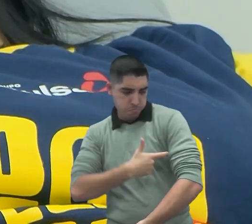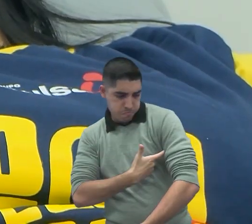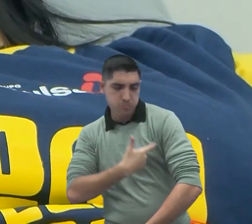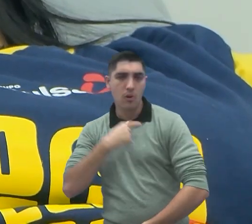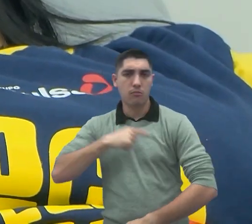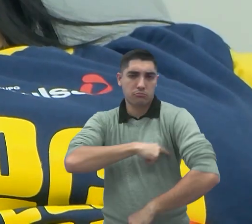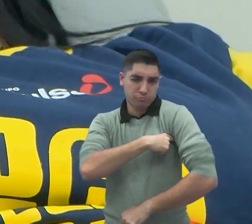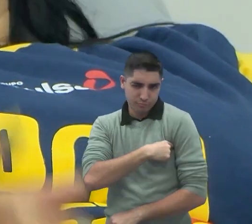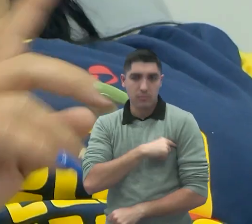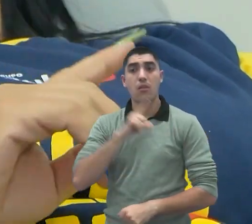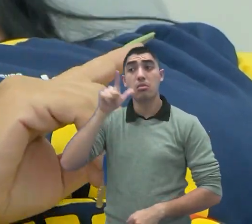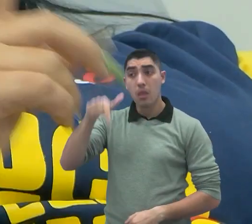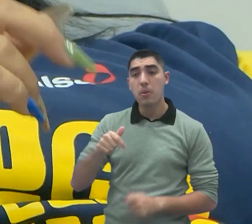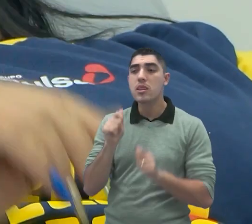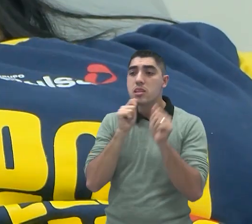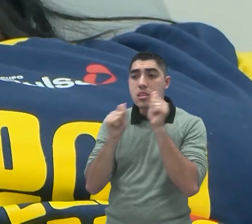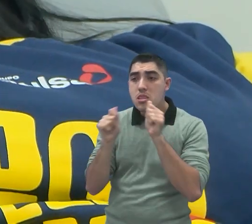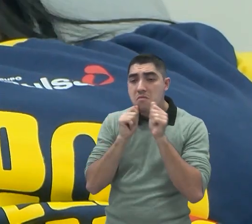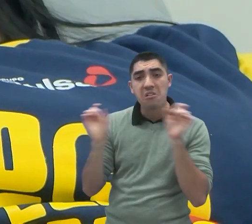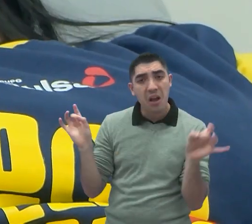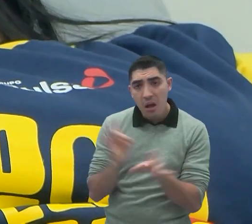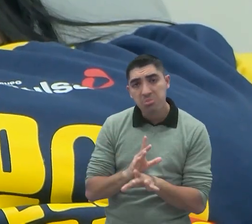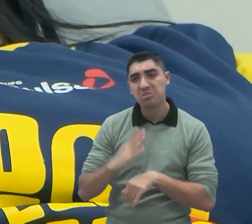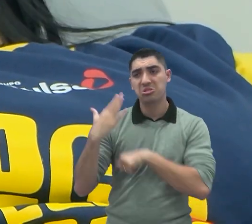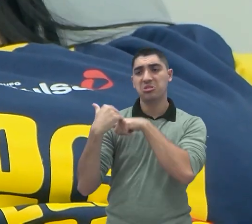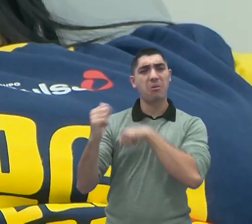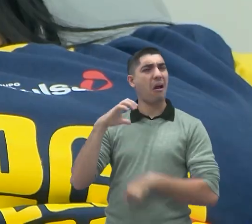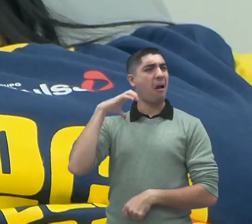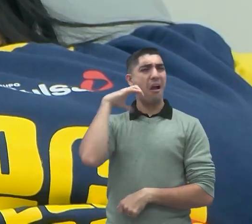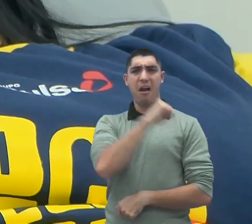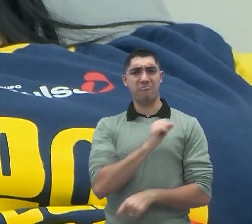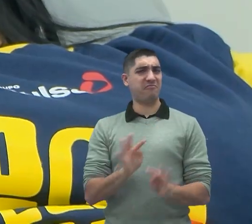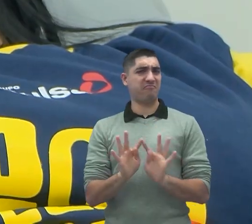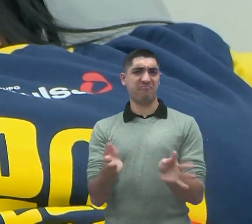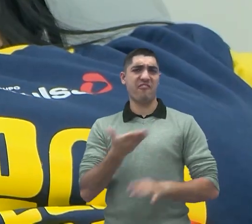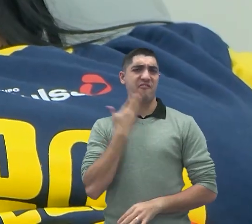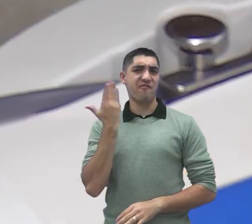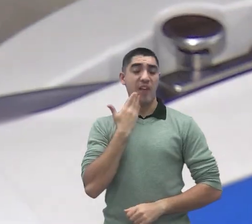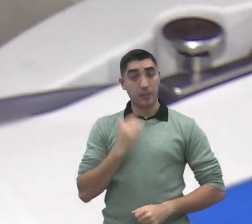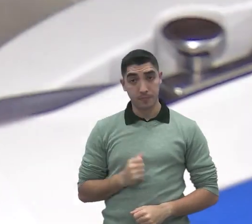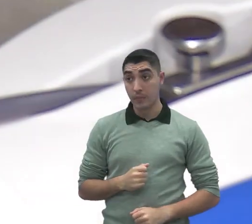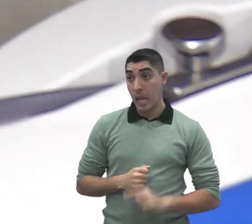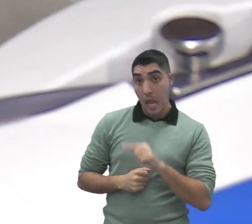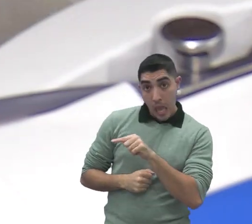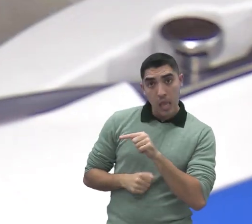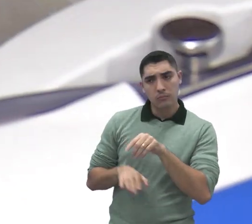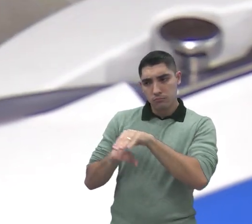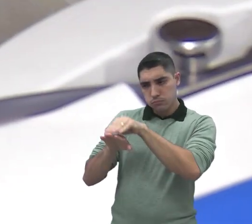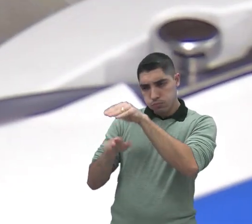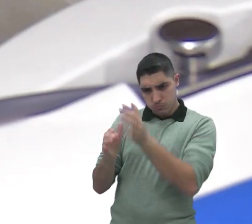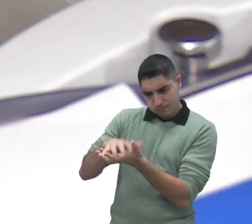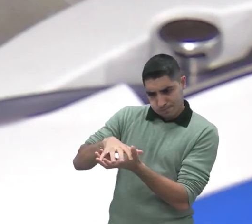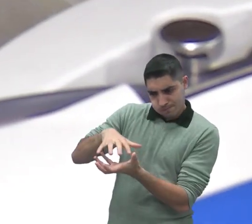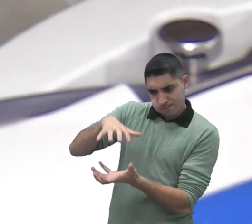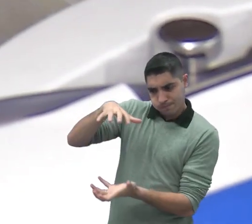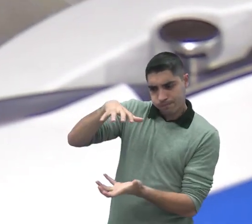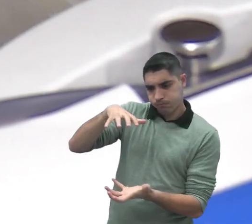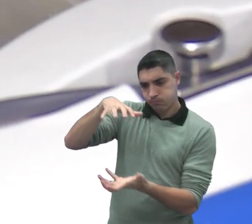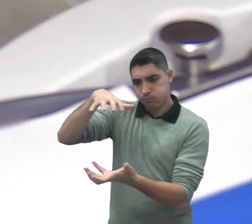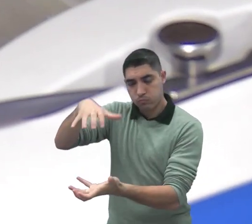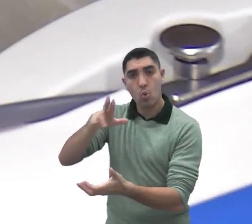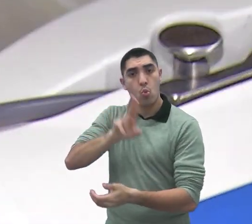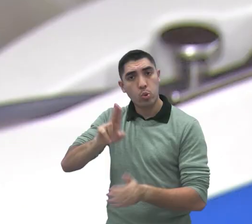pessoal da entrevista e logo as meninas chamam. É super tranquilo, bem rápido. Além do uso em grandes